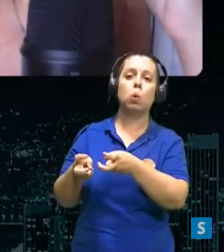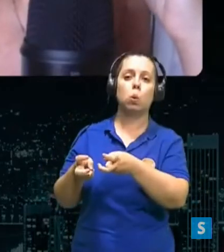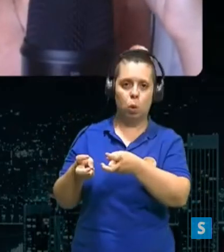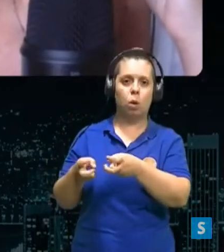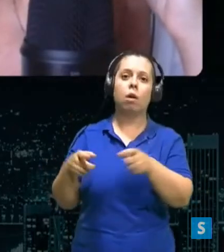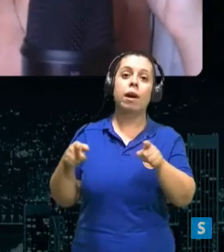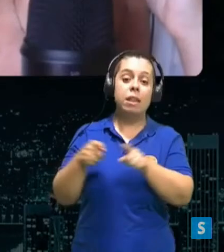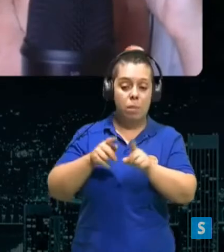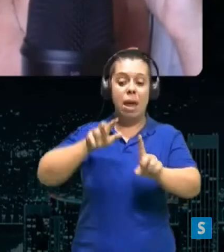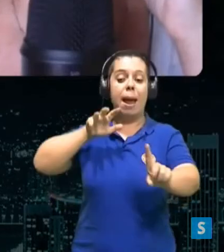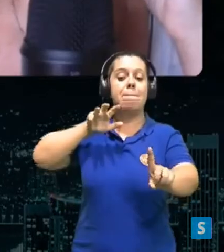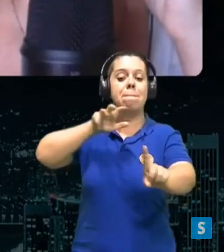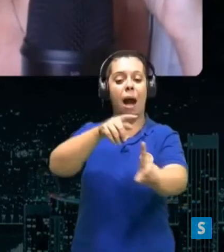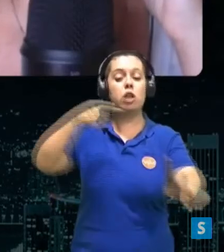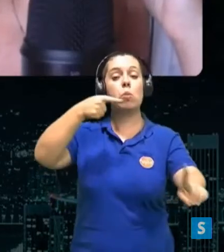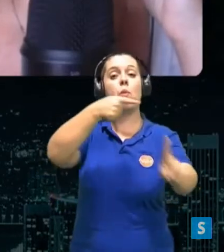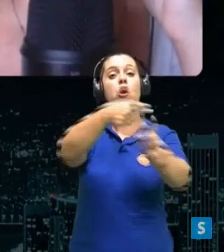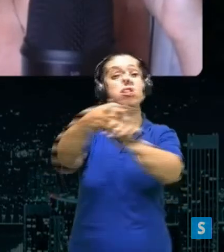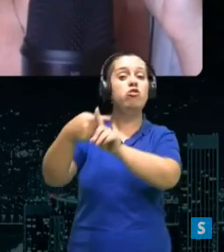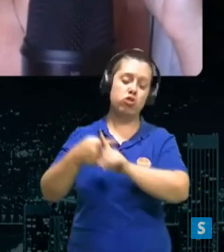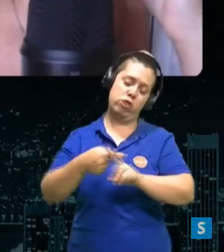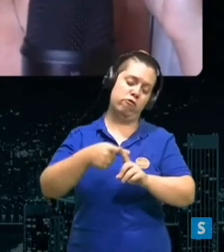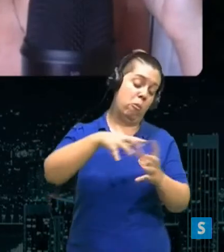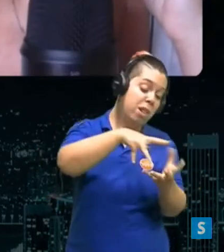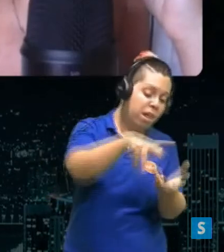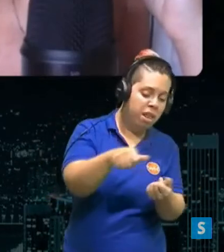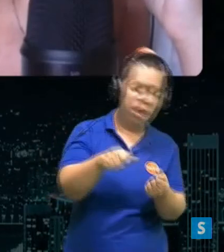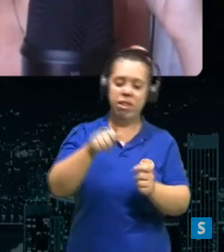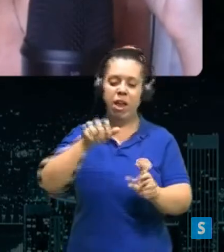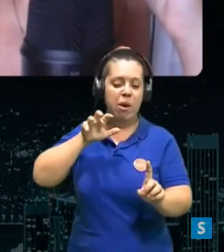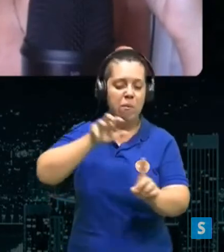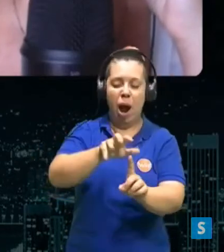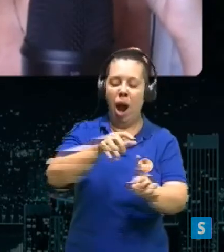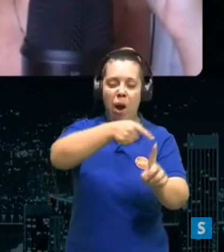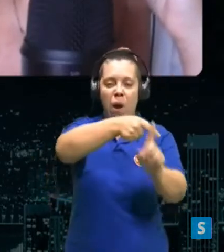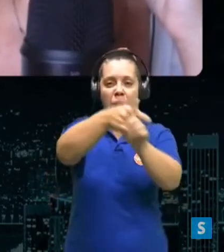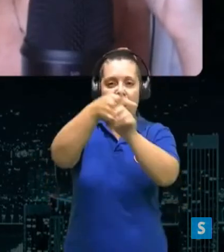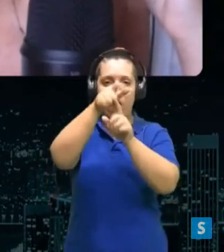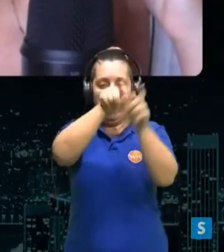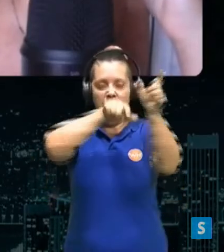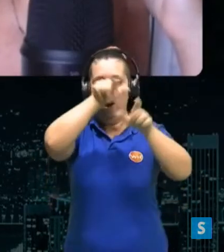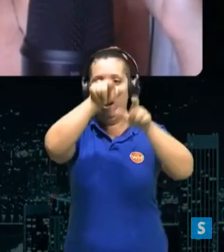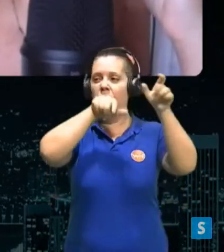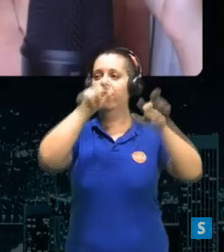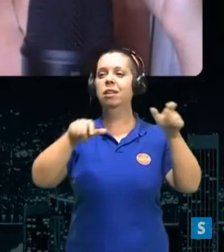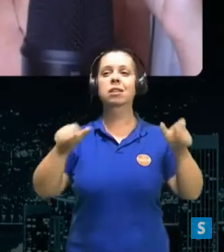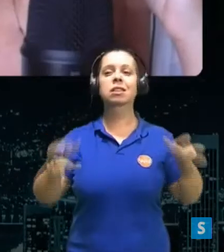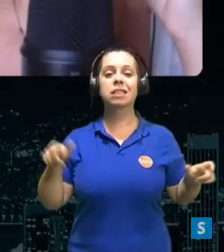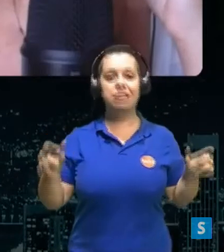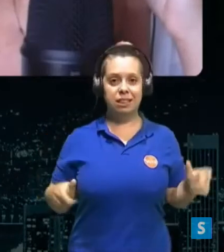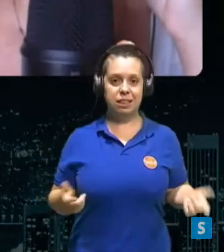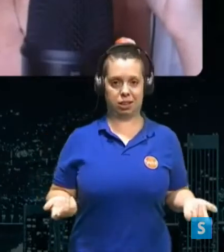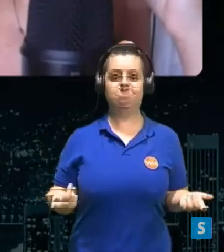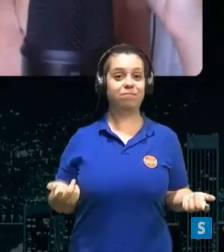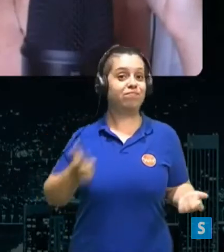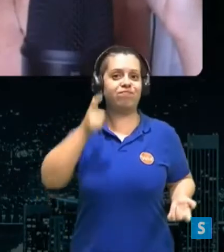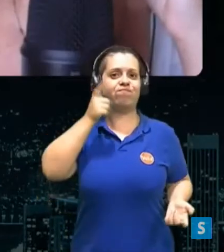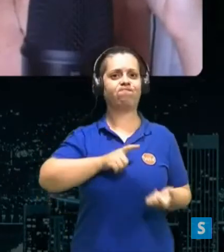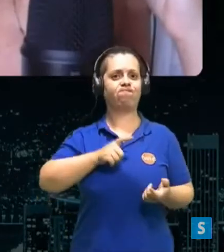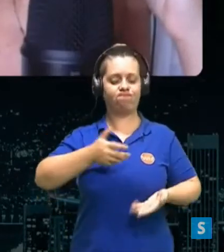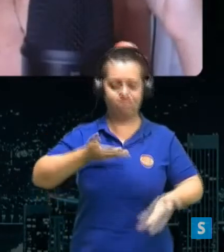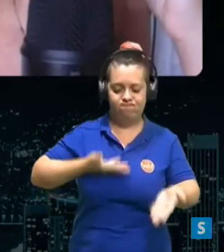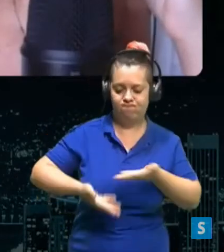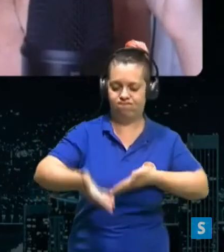No Impacto positivo nas pessoas e no planeta para que a gente possa continuar a a para que o impacto se